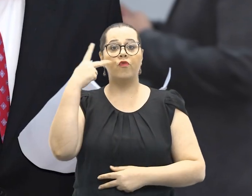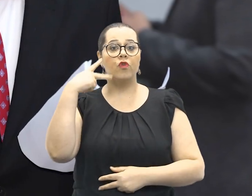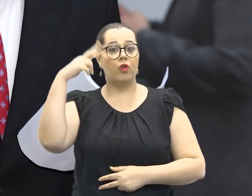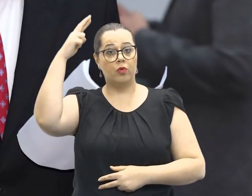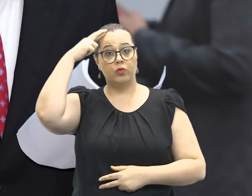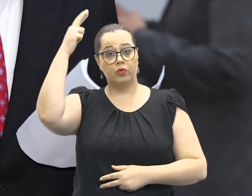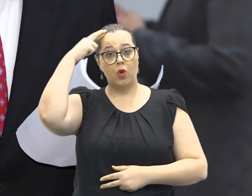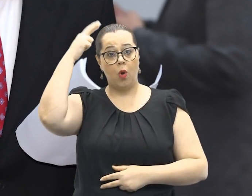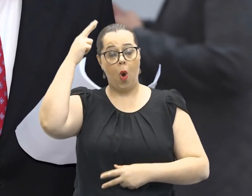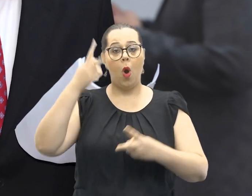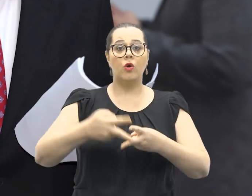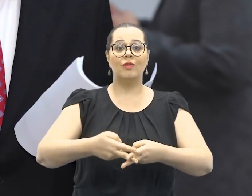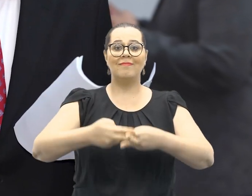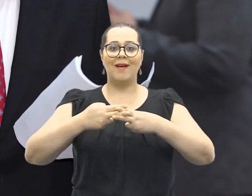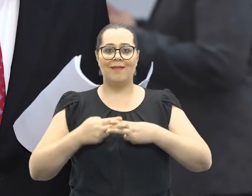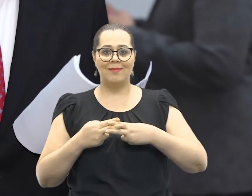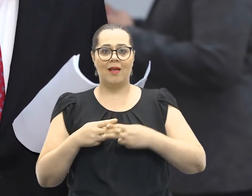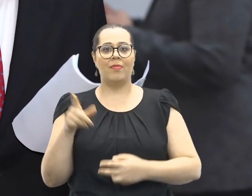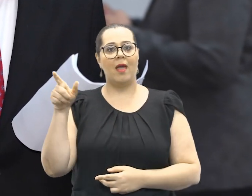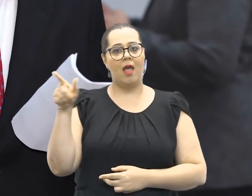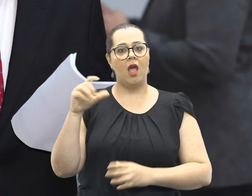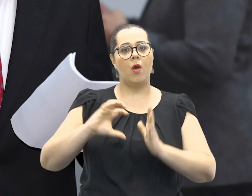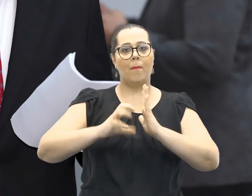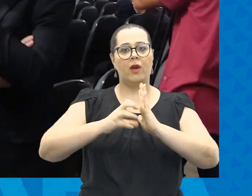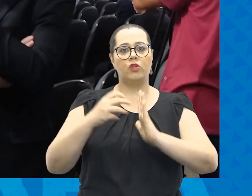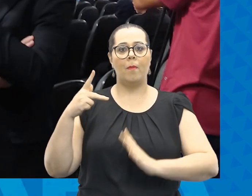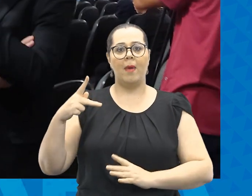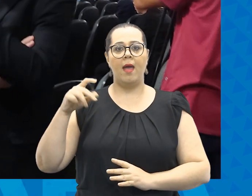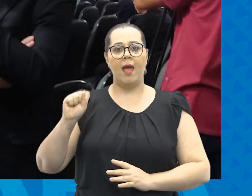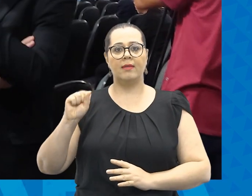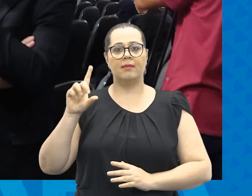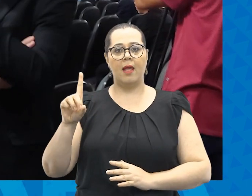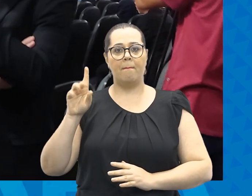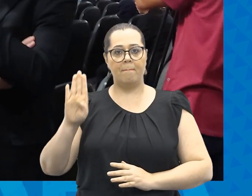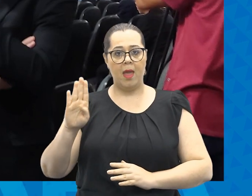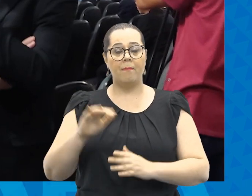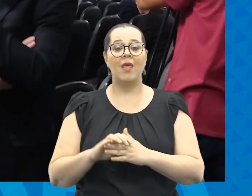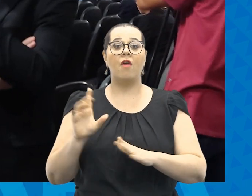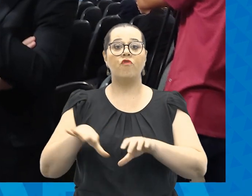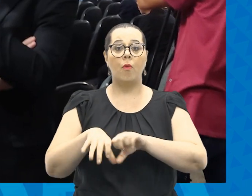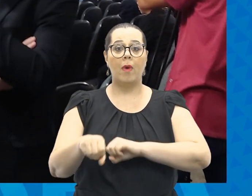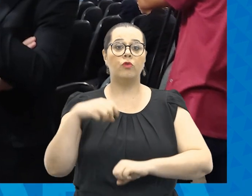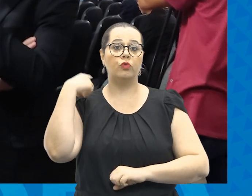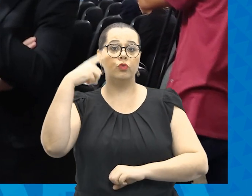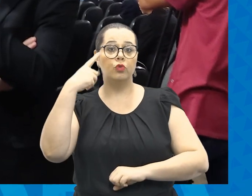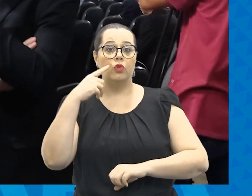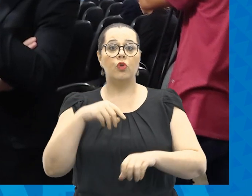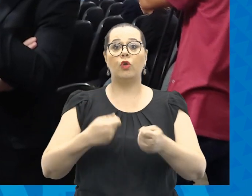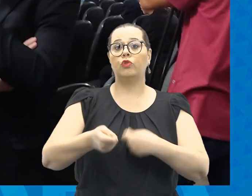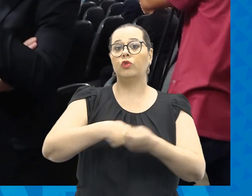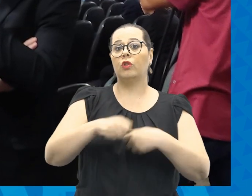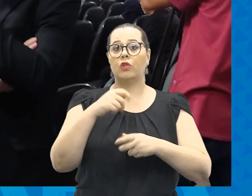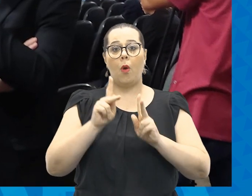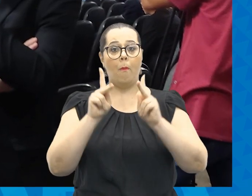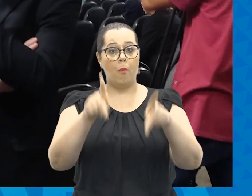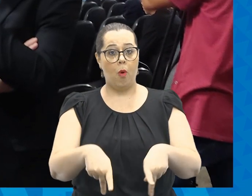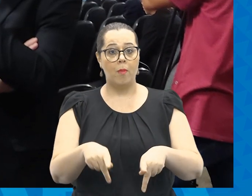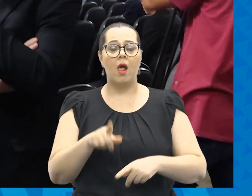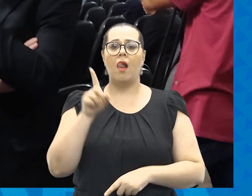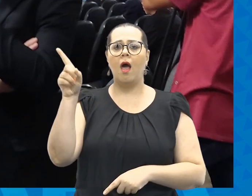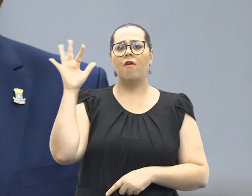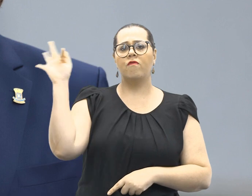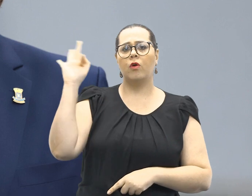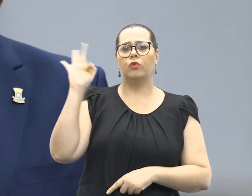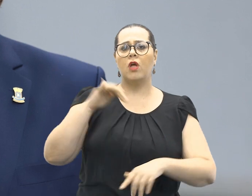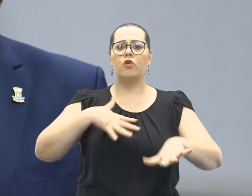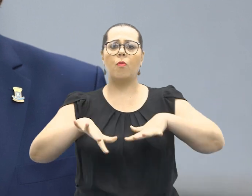O parlamentar é do PSDB, ele é formado em Direito e Gestão Pública e ainda na faculdade começou a atuar nos